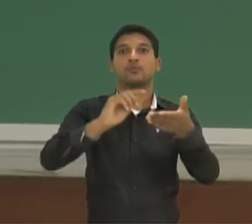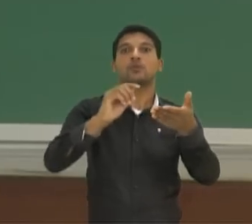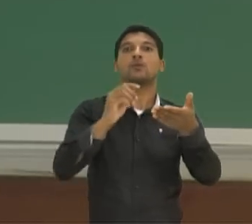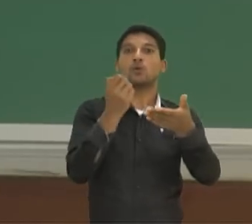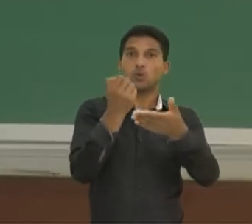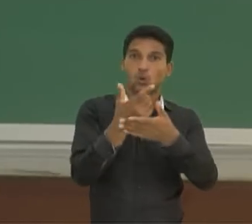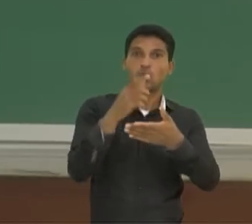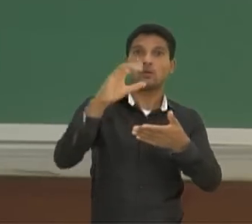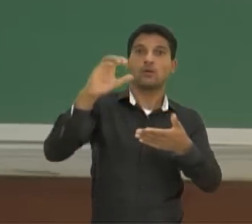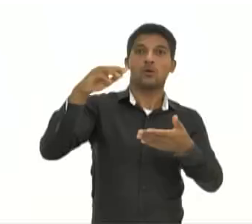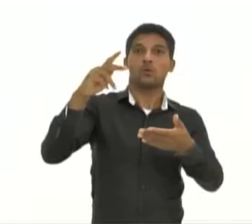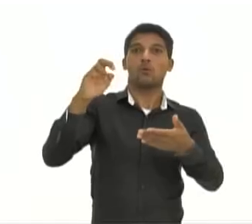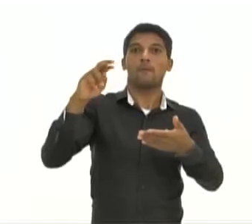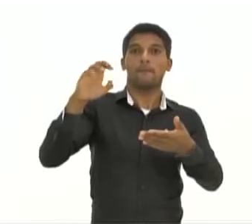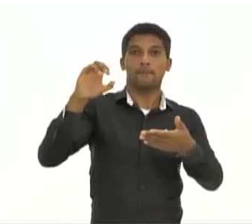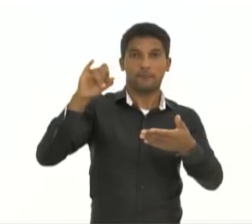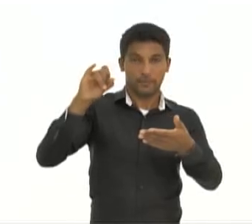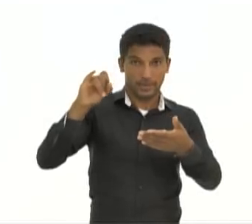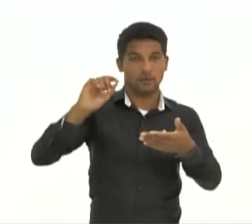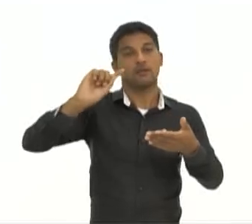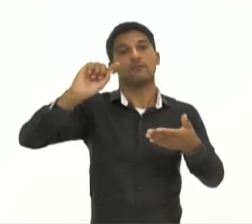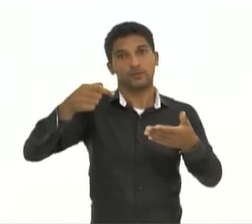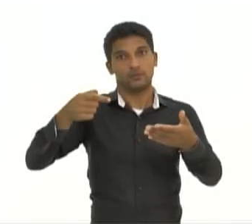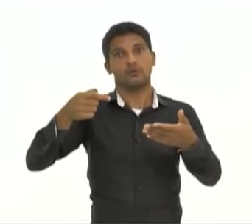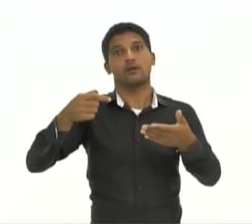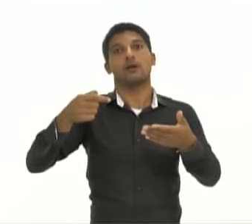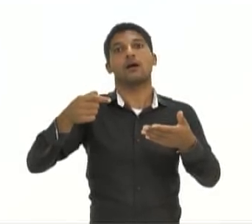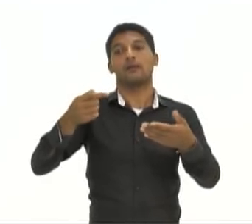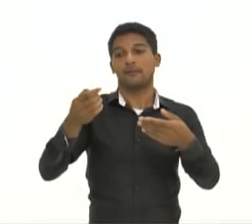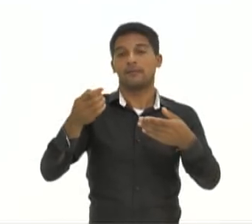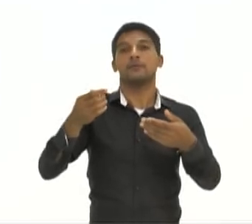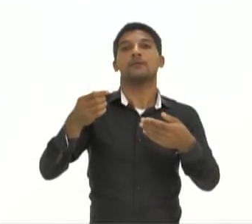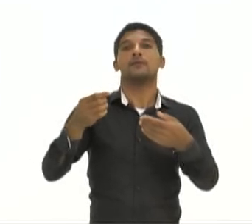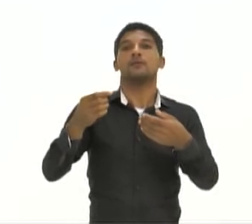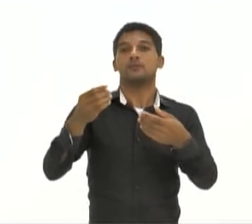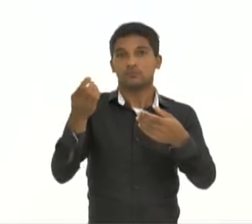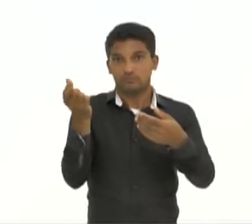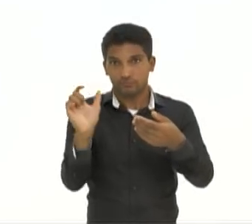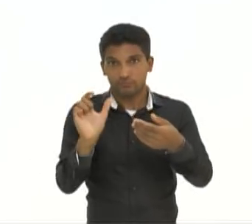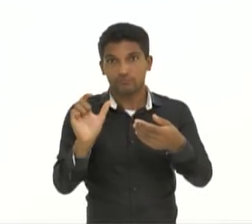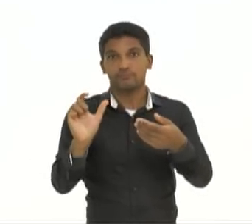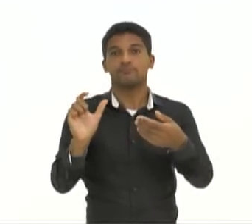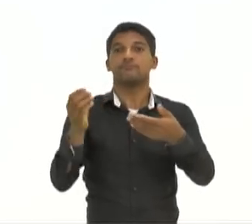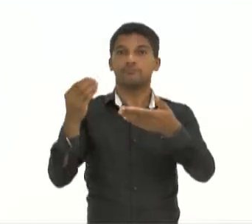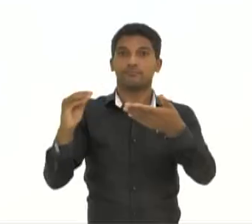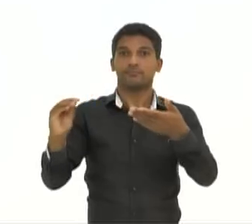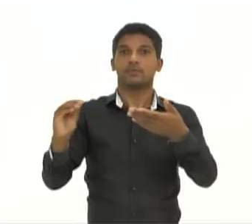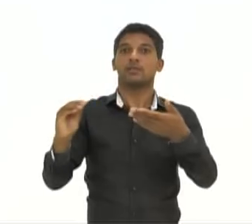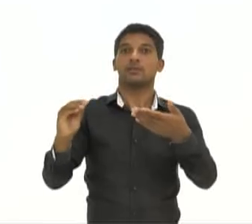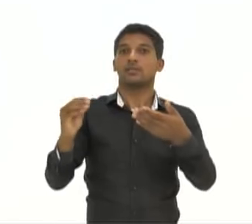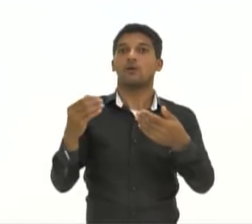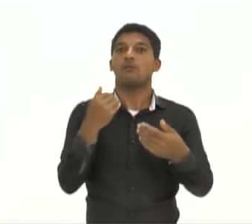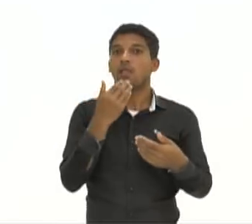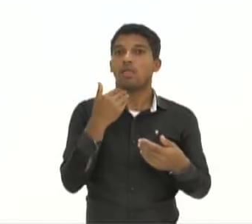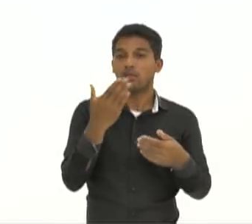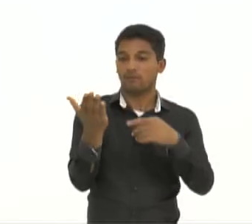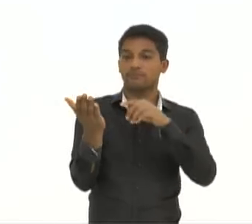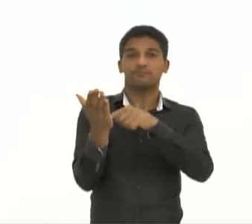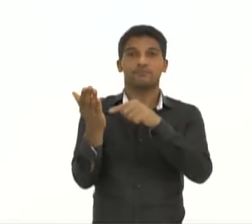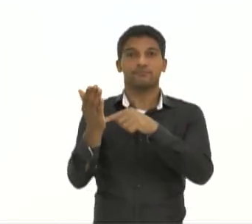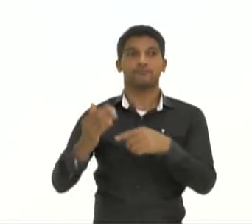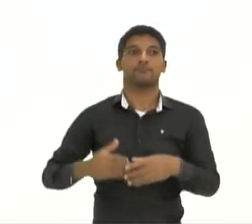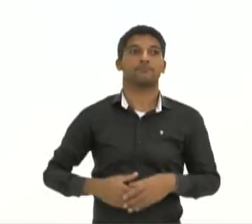slide. As palavras em destaque foram usadas para dirigir-se ao interlocutor como forma de invocá-lo